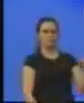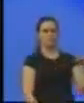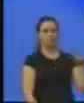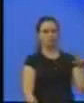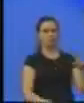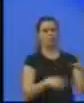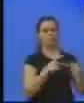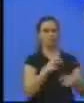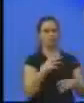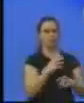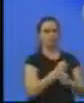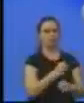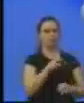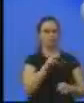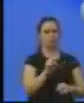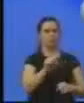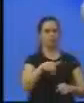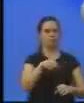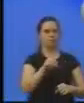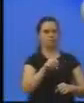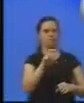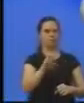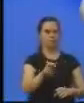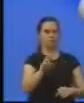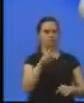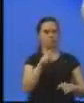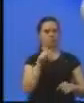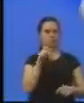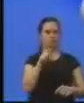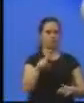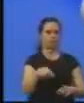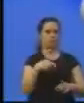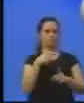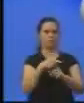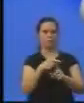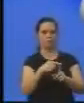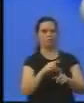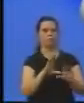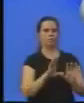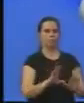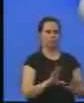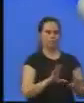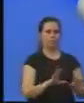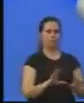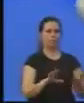a seno de 5x mais 8. Seno de x eu sei qual derivar.